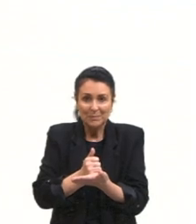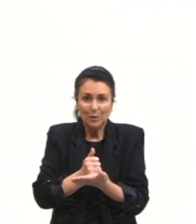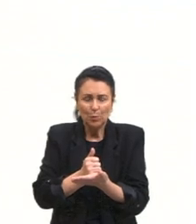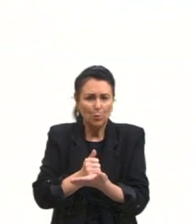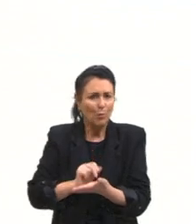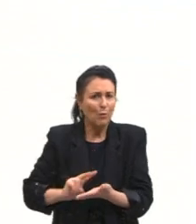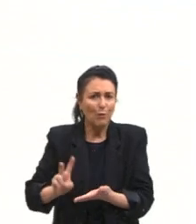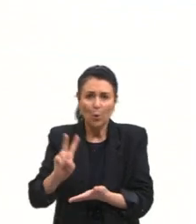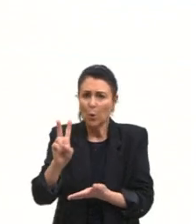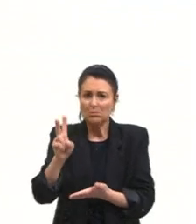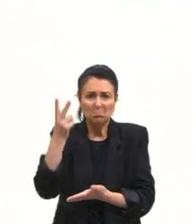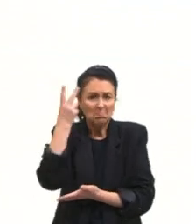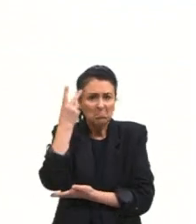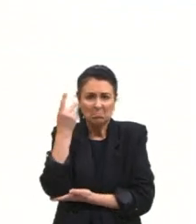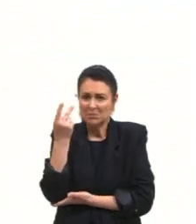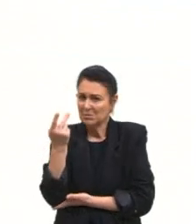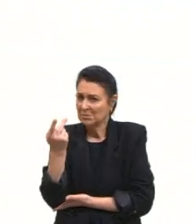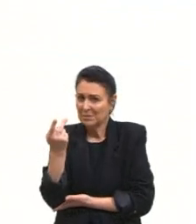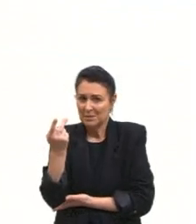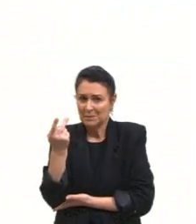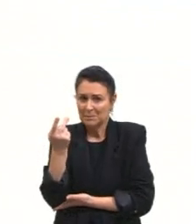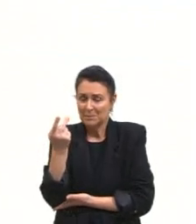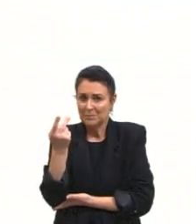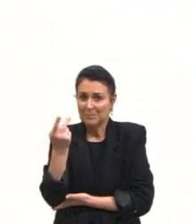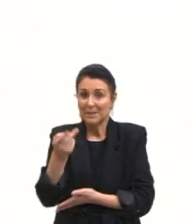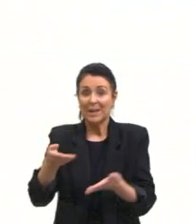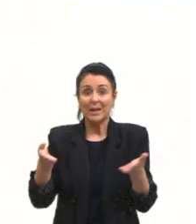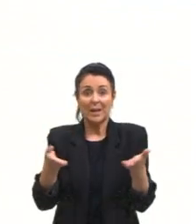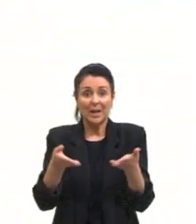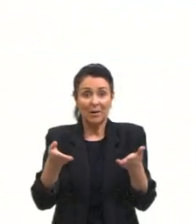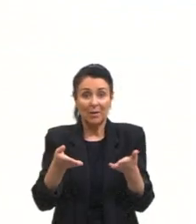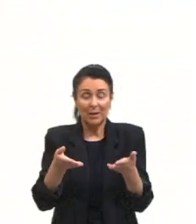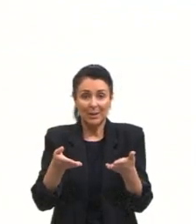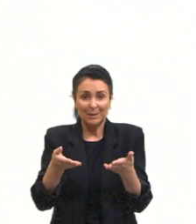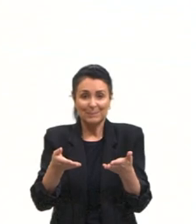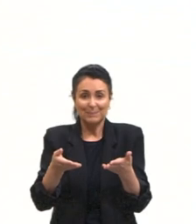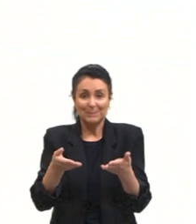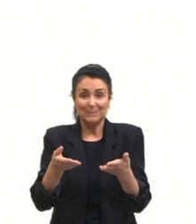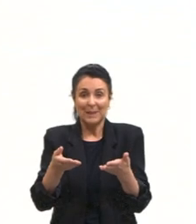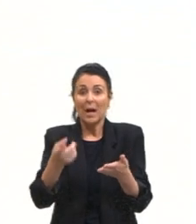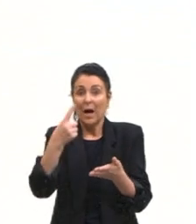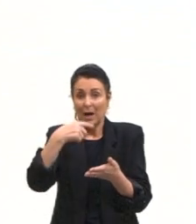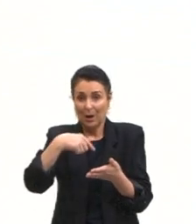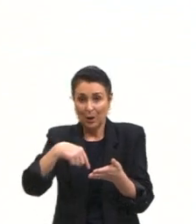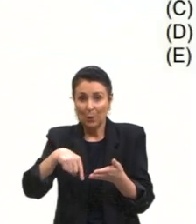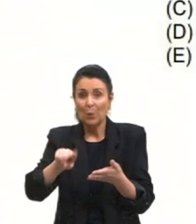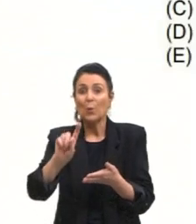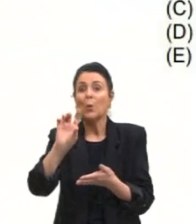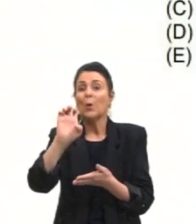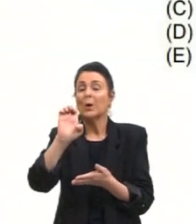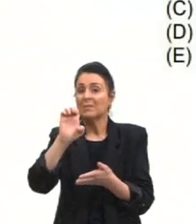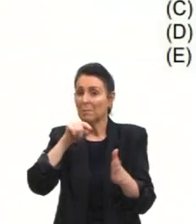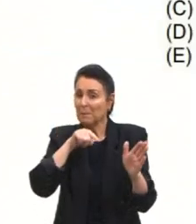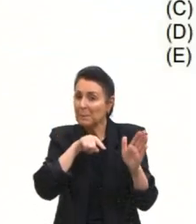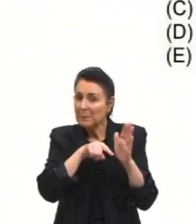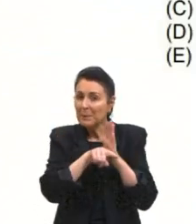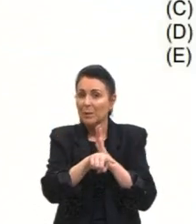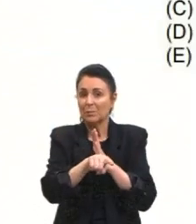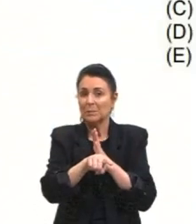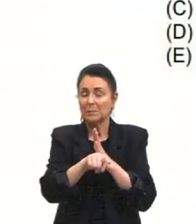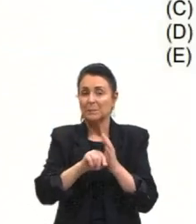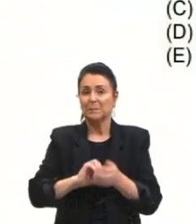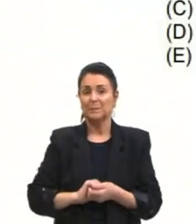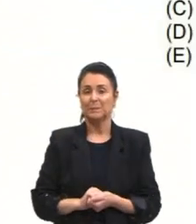valores naturais, ok? E agora, então, vou fazer rapidamente o próximo exercício, que é para a gente